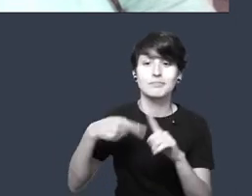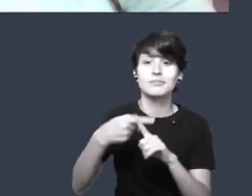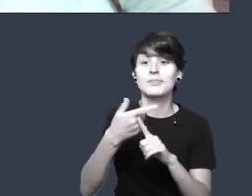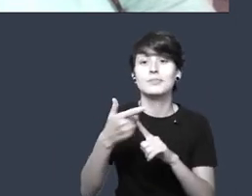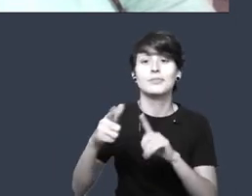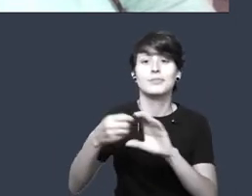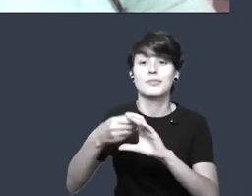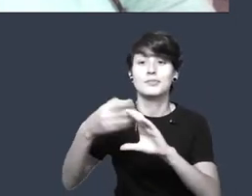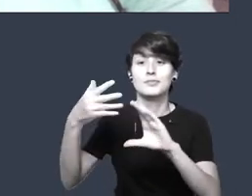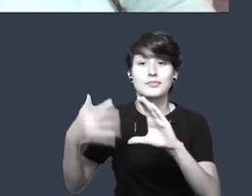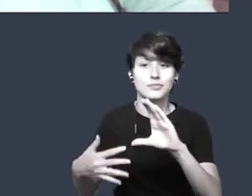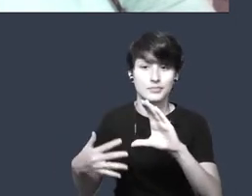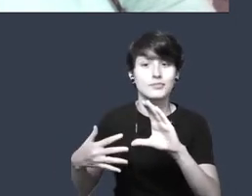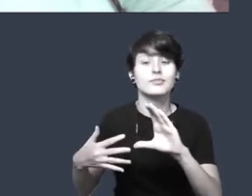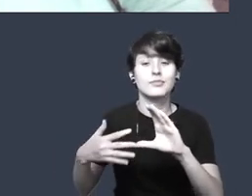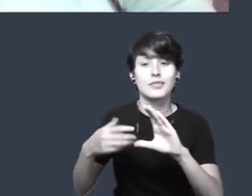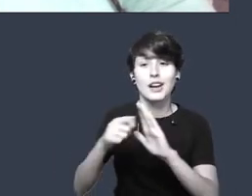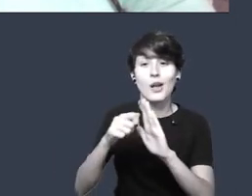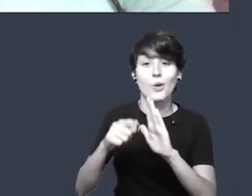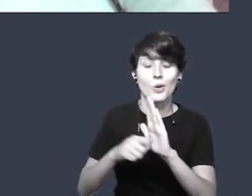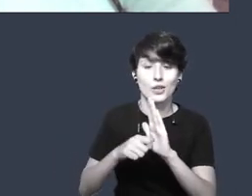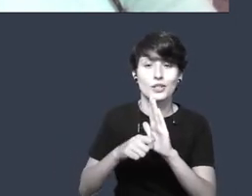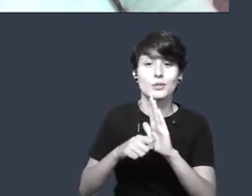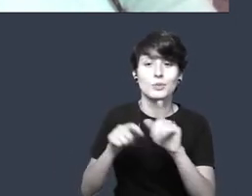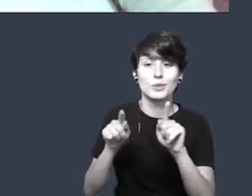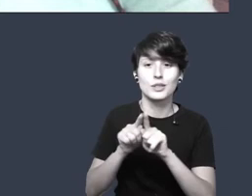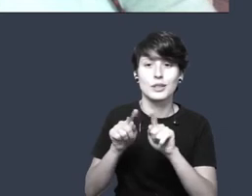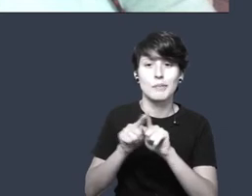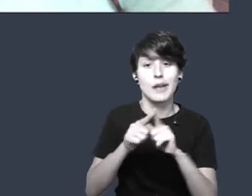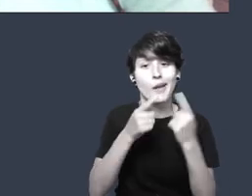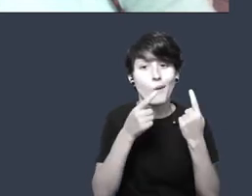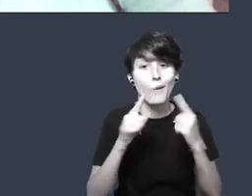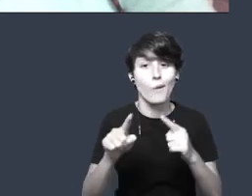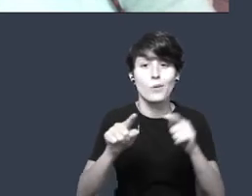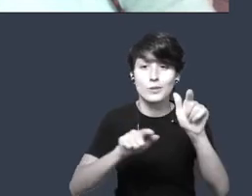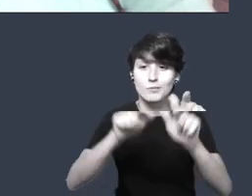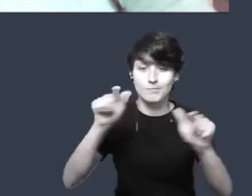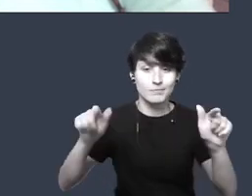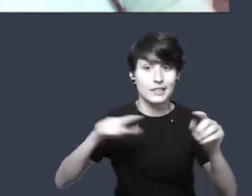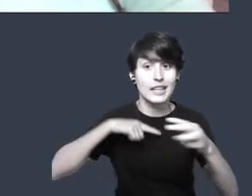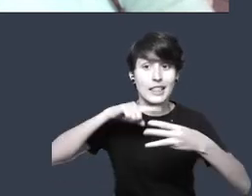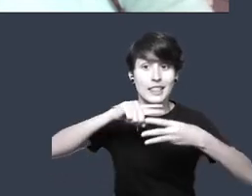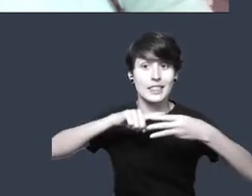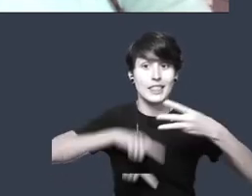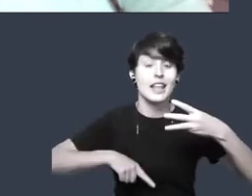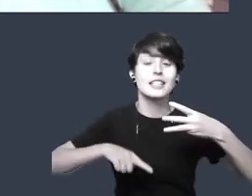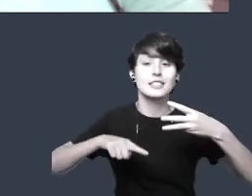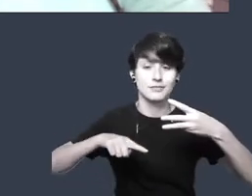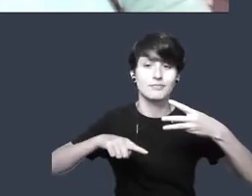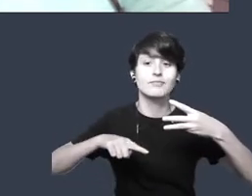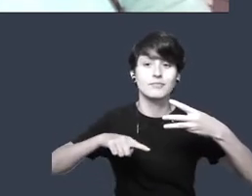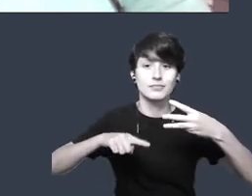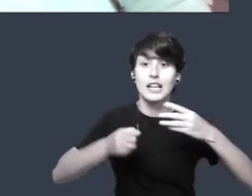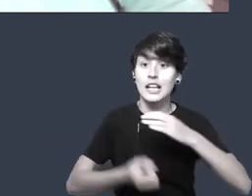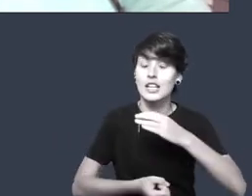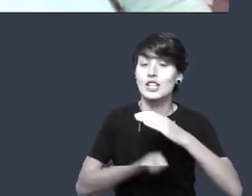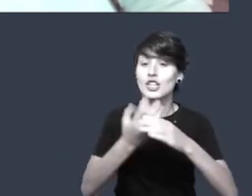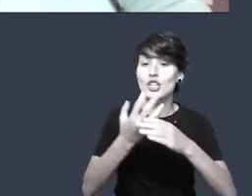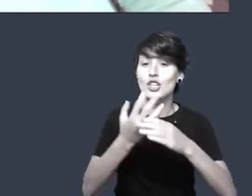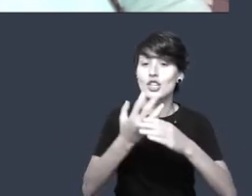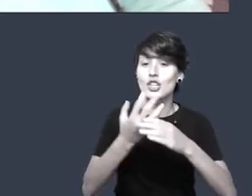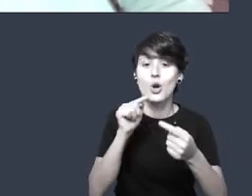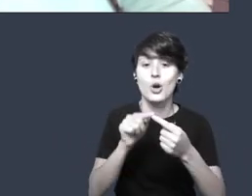é a parte desses algoritmos, eu falei, dos ataques adversários. Então, são três ferramentas, elas foram criadas